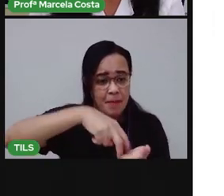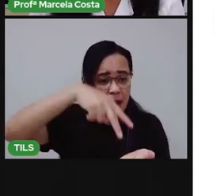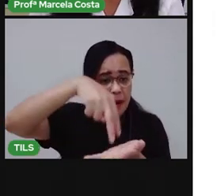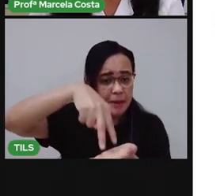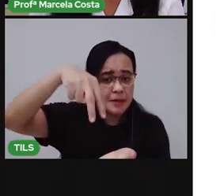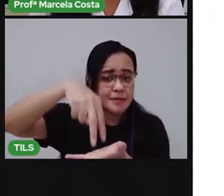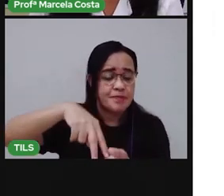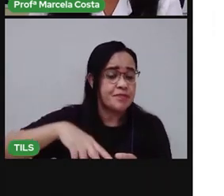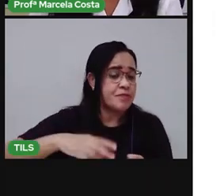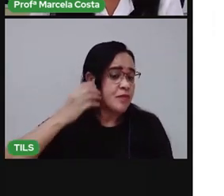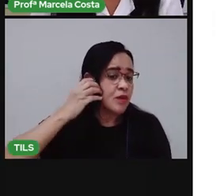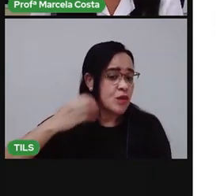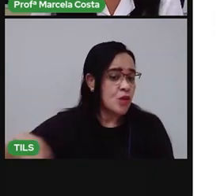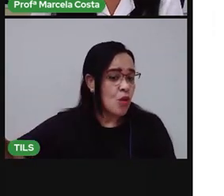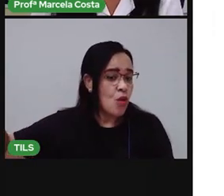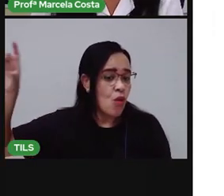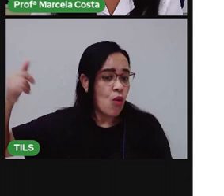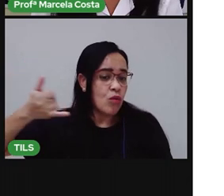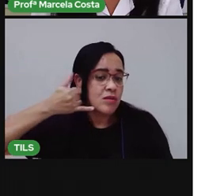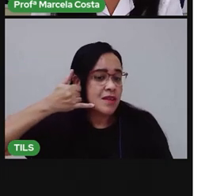telefone sem fio.